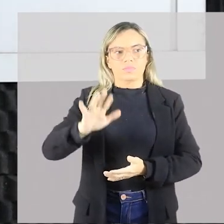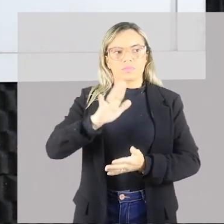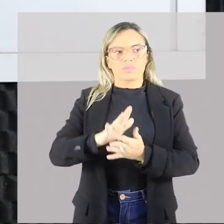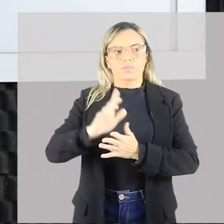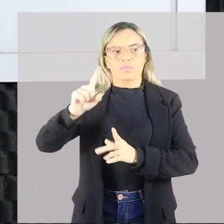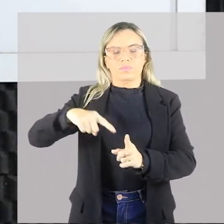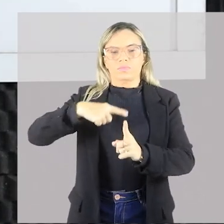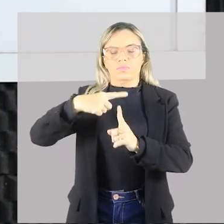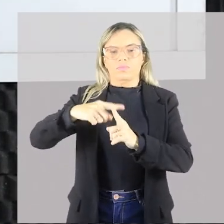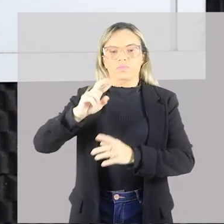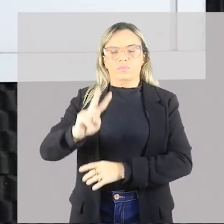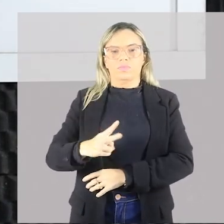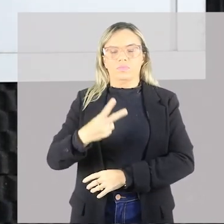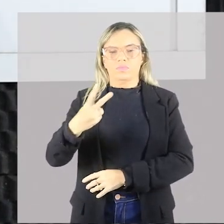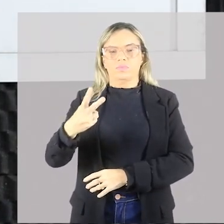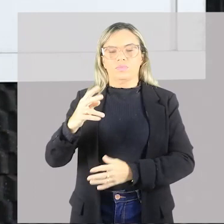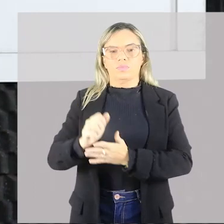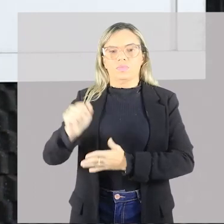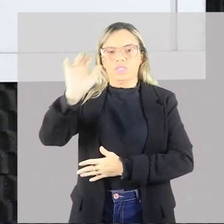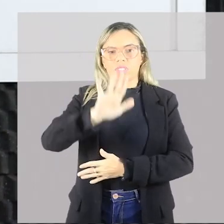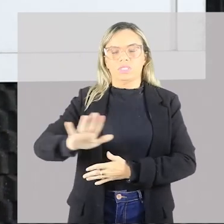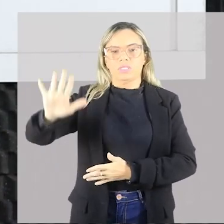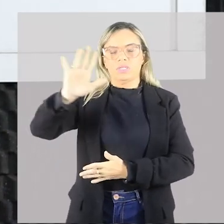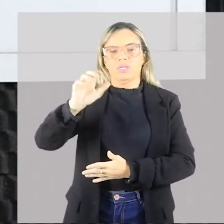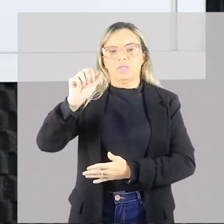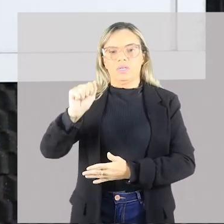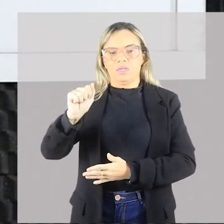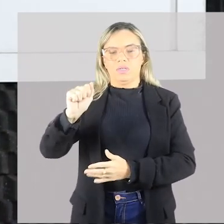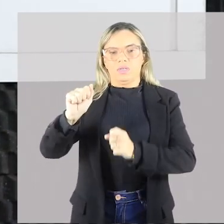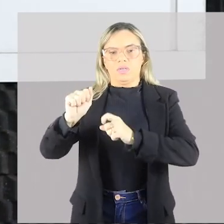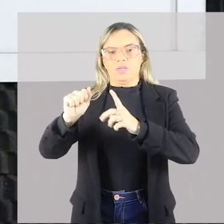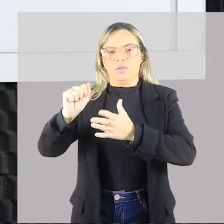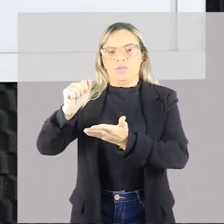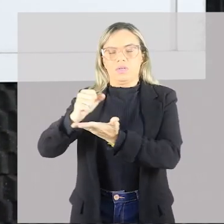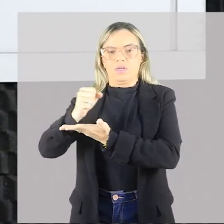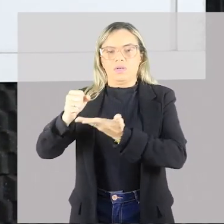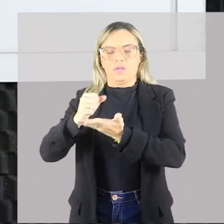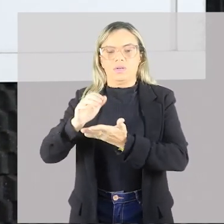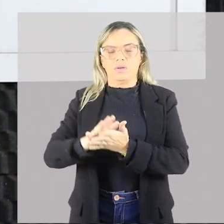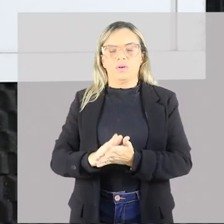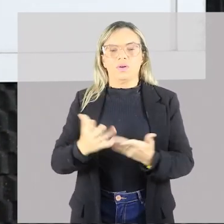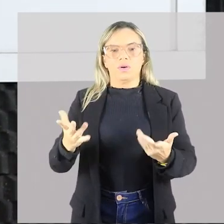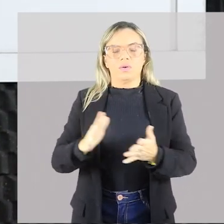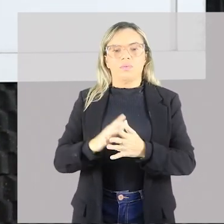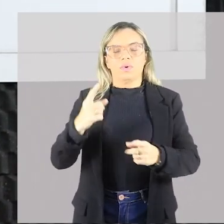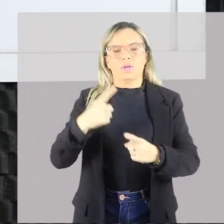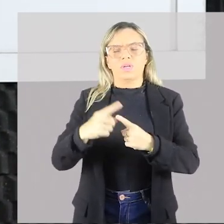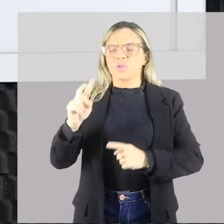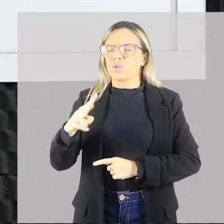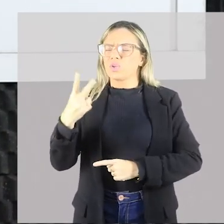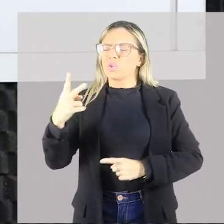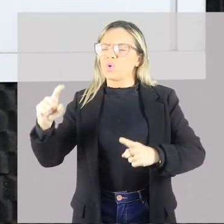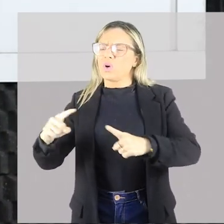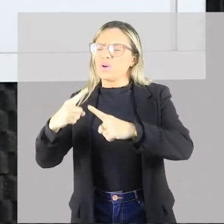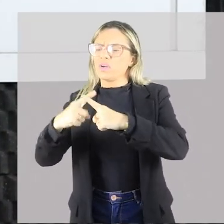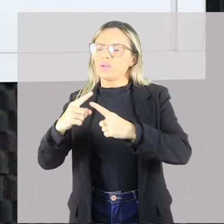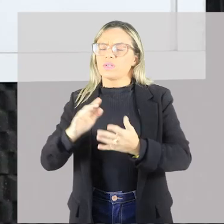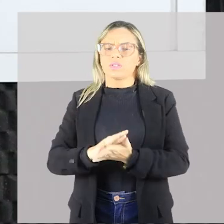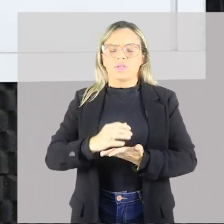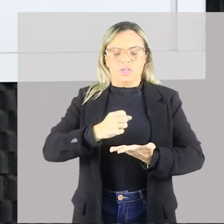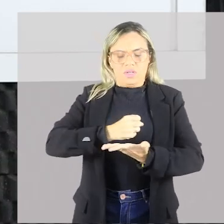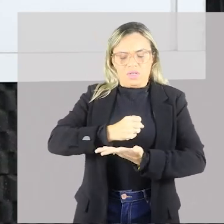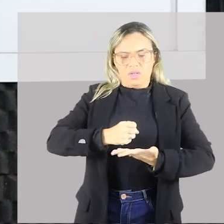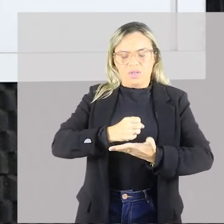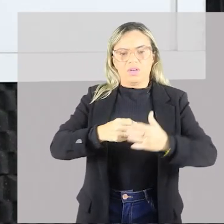Certo? Por que 2 vezes a área da base, pessoal? Porque tem que contar a base inferior e superior. Como elas são iguais, você calcula